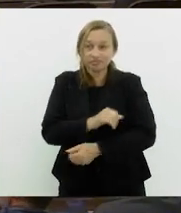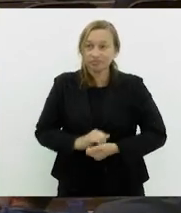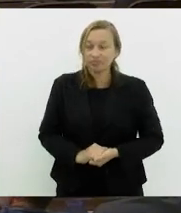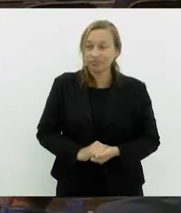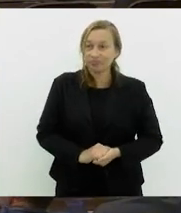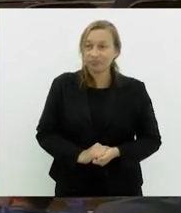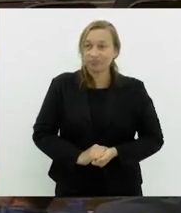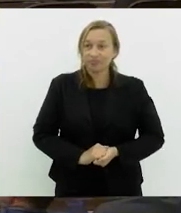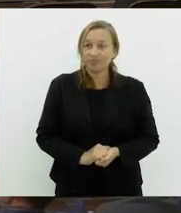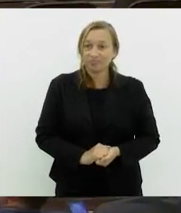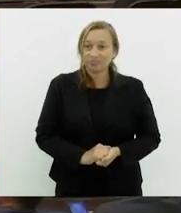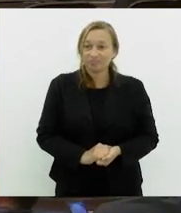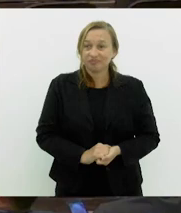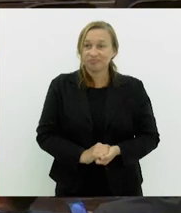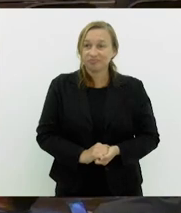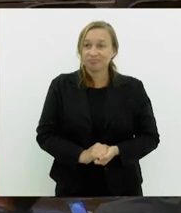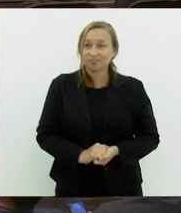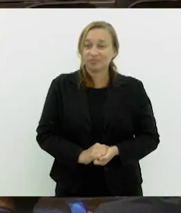o...